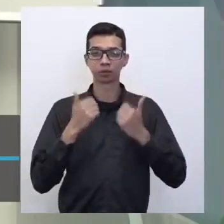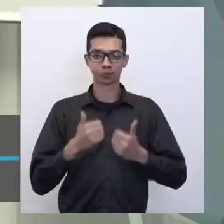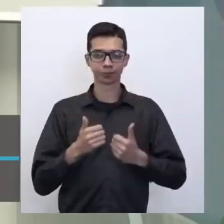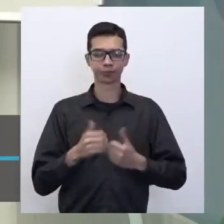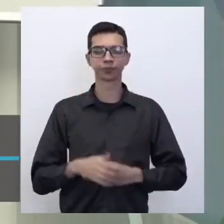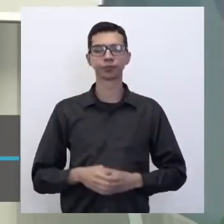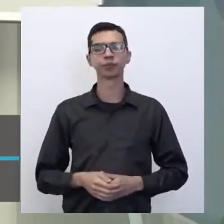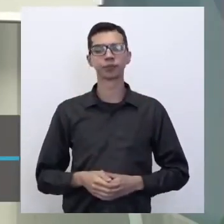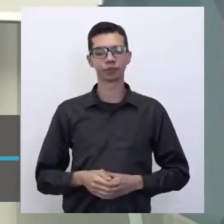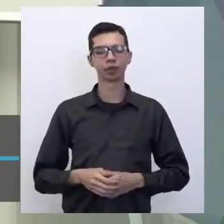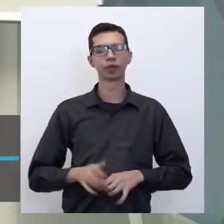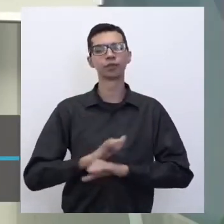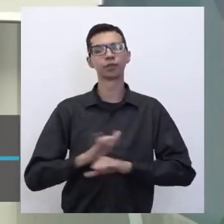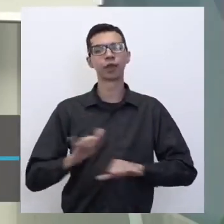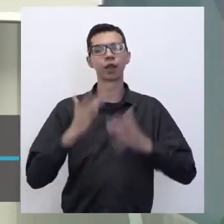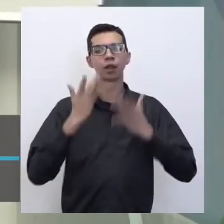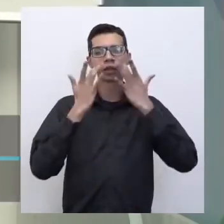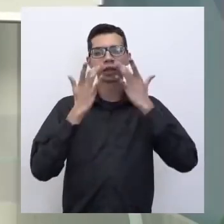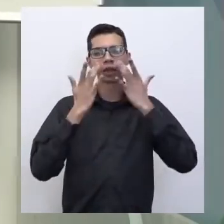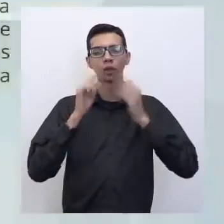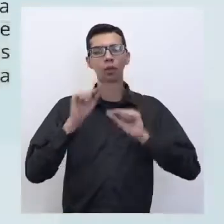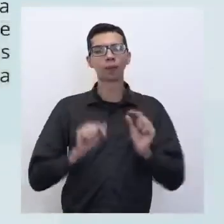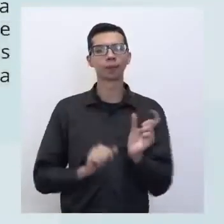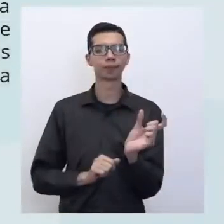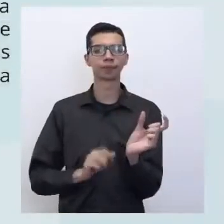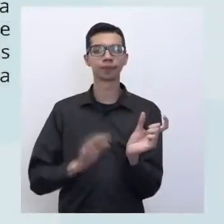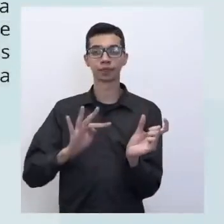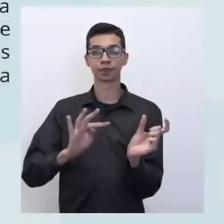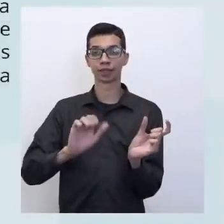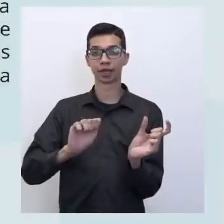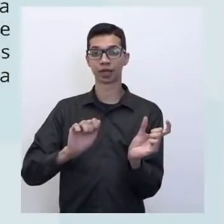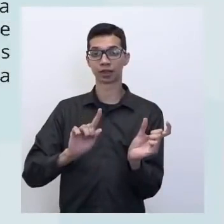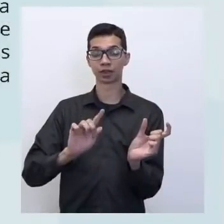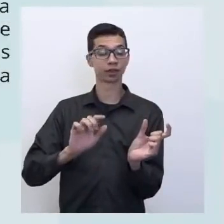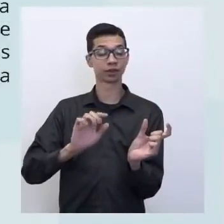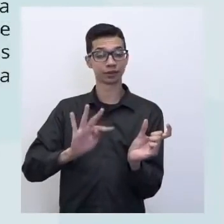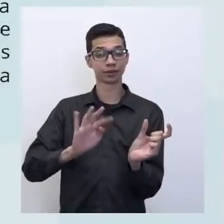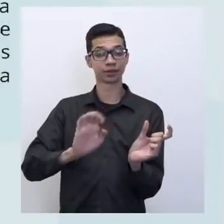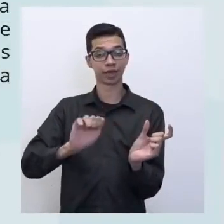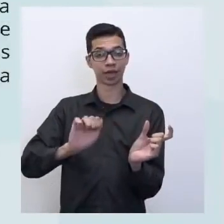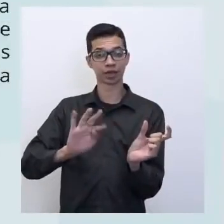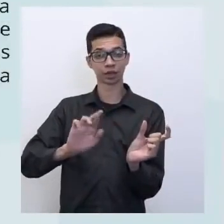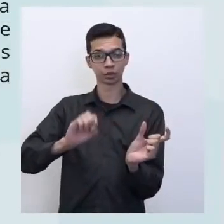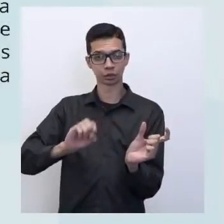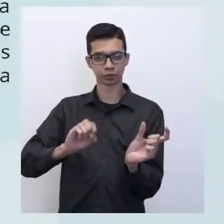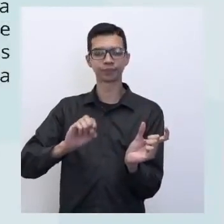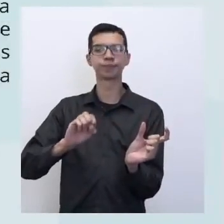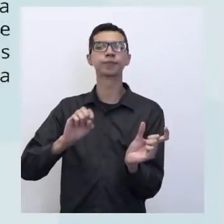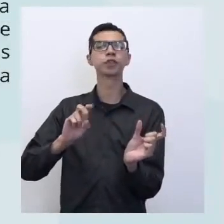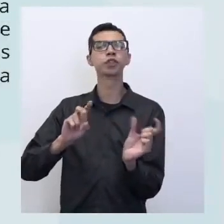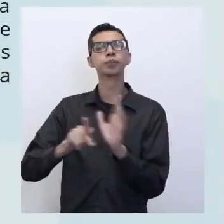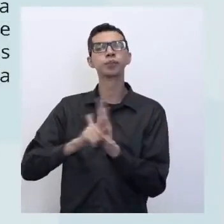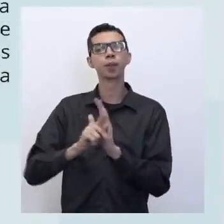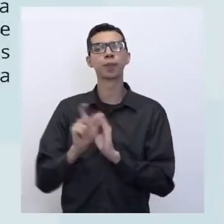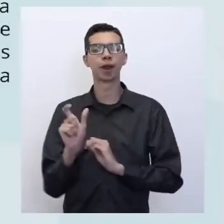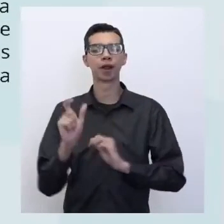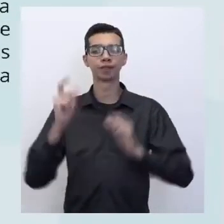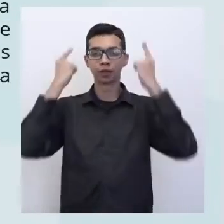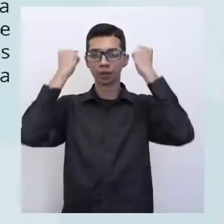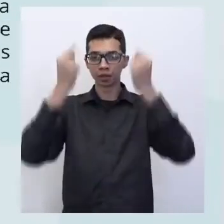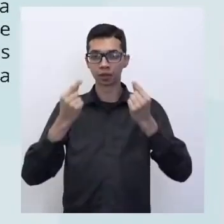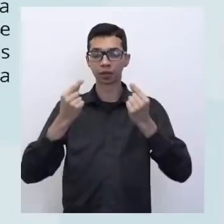de teatro. A palavra teatro vem do grego teatro e significa panorama, lugar onde se